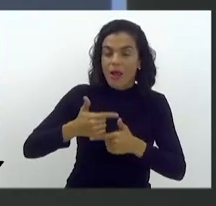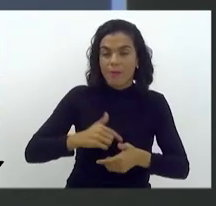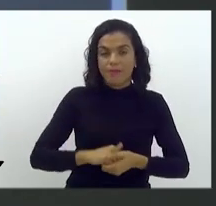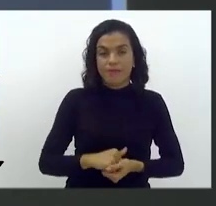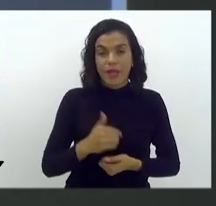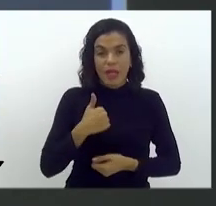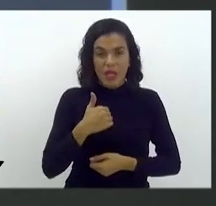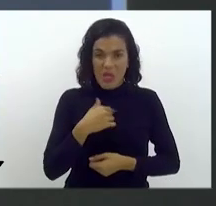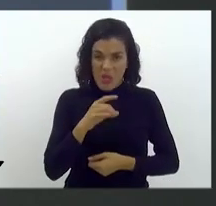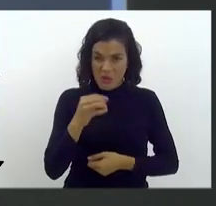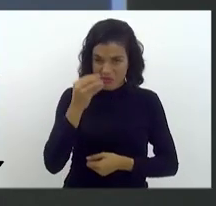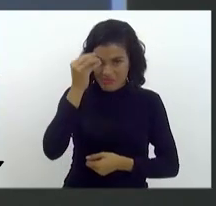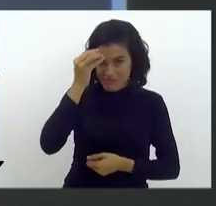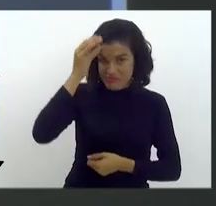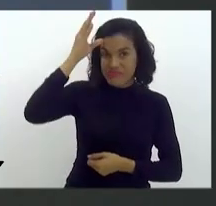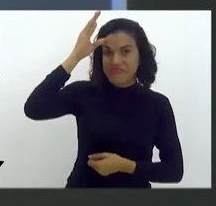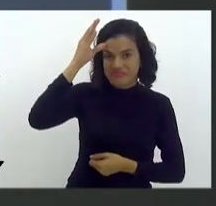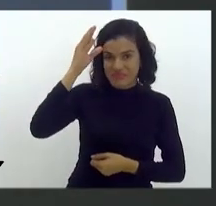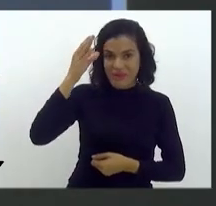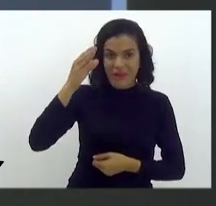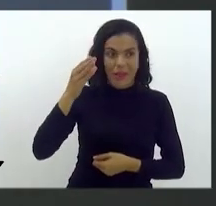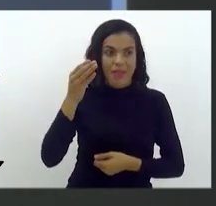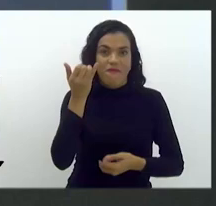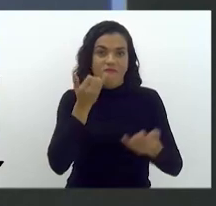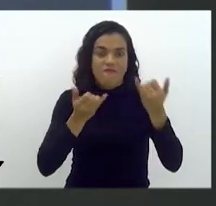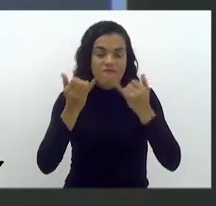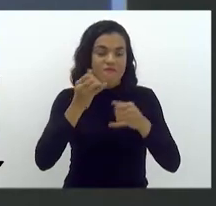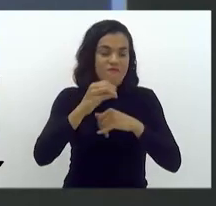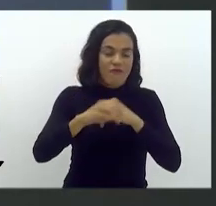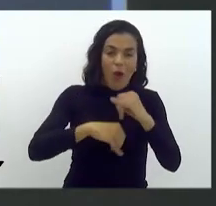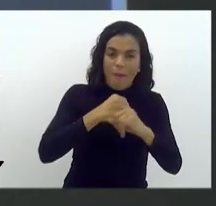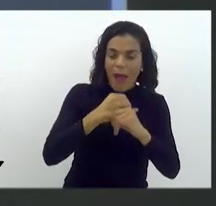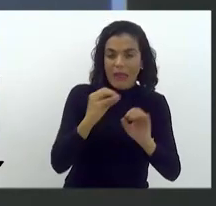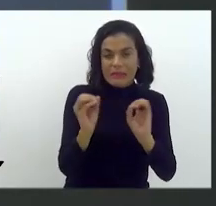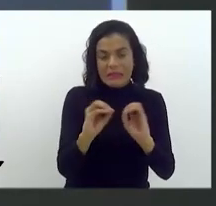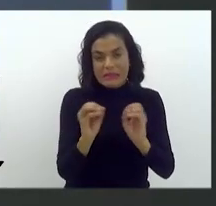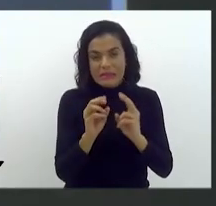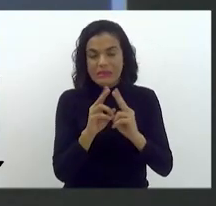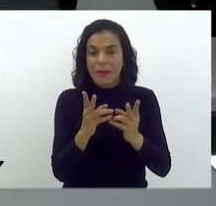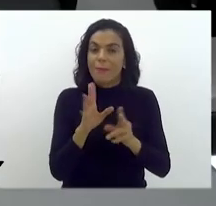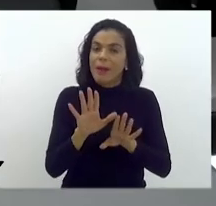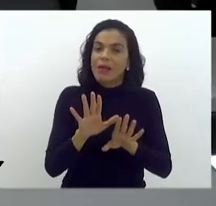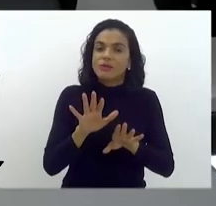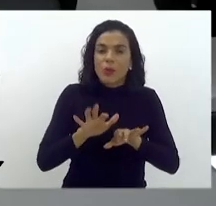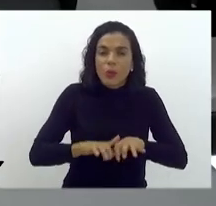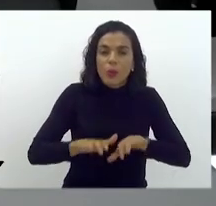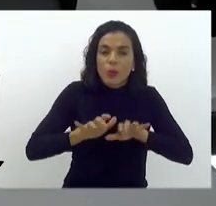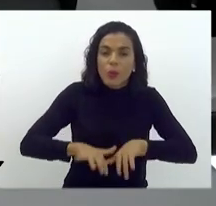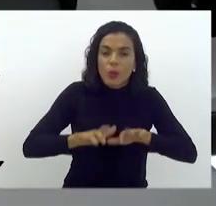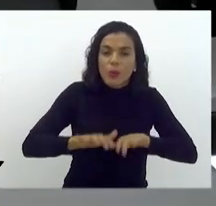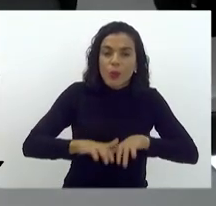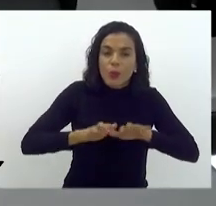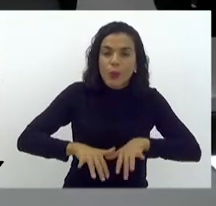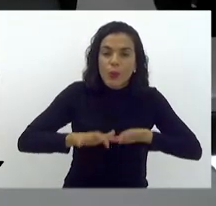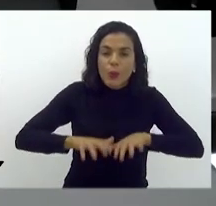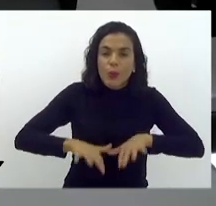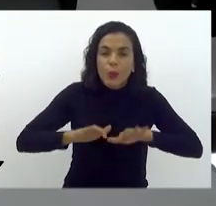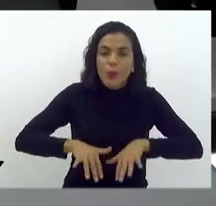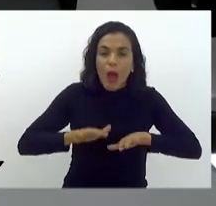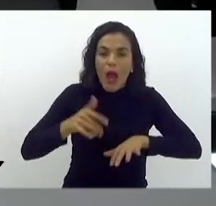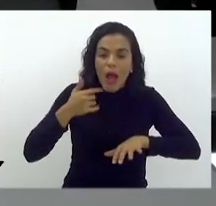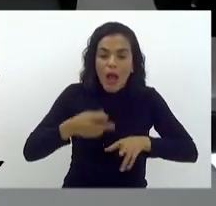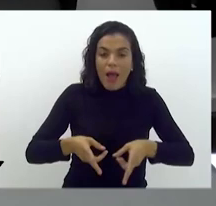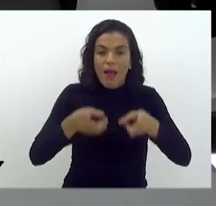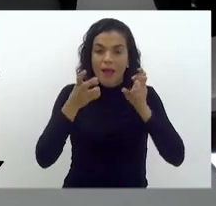eu nem sou conhecedora de muito de recurso informáticos mas com o uso a gente vê